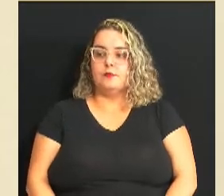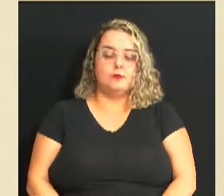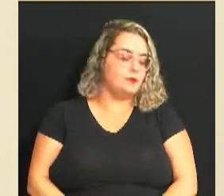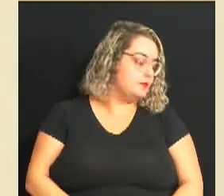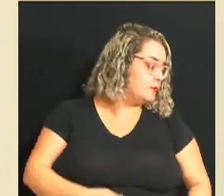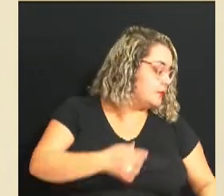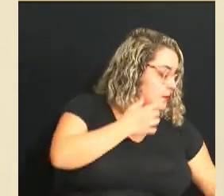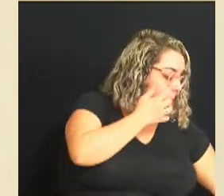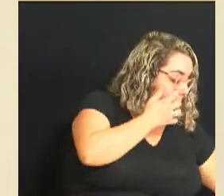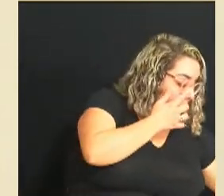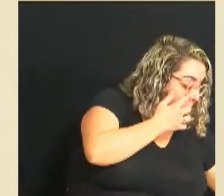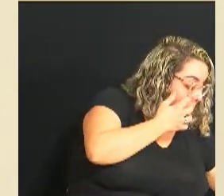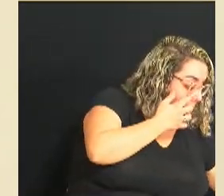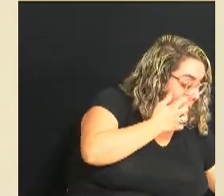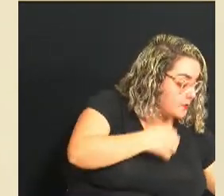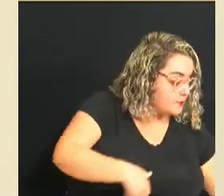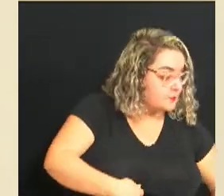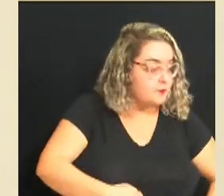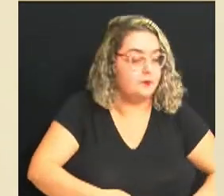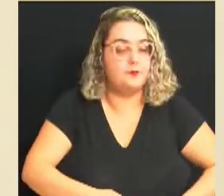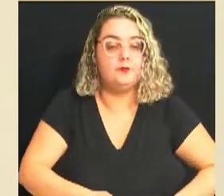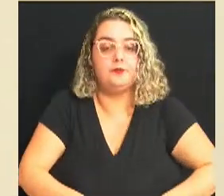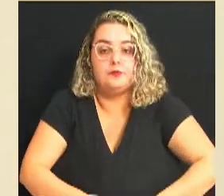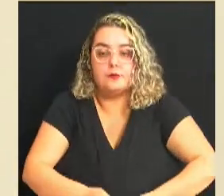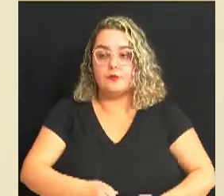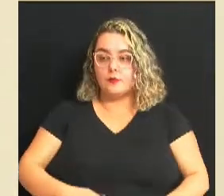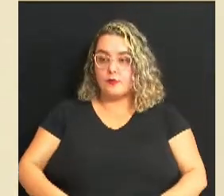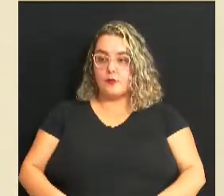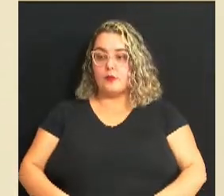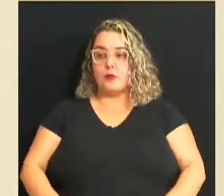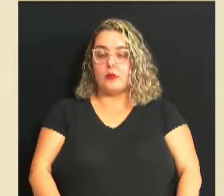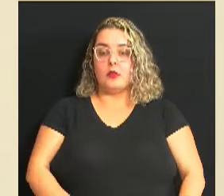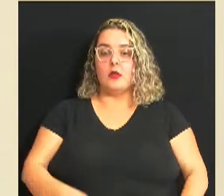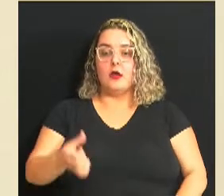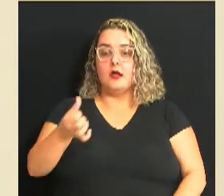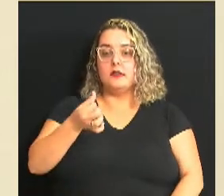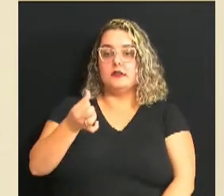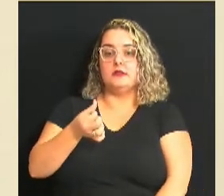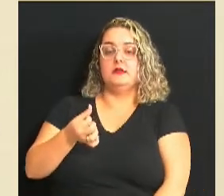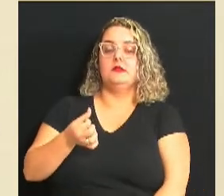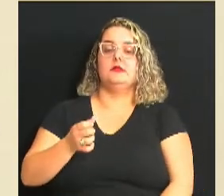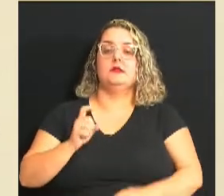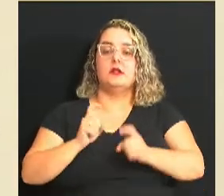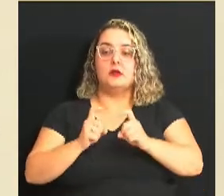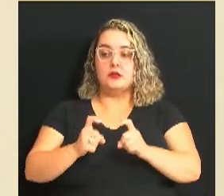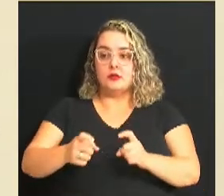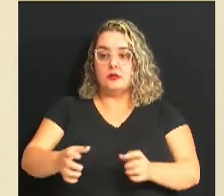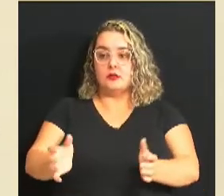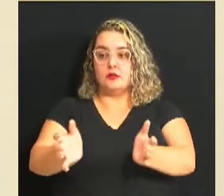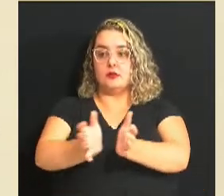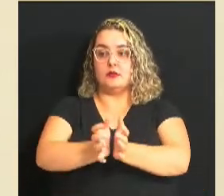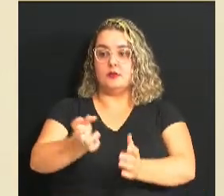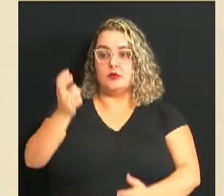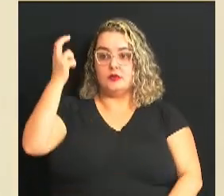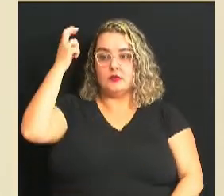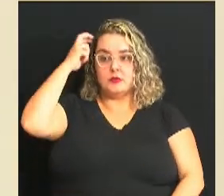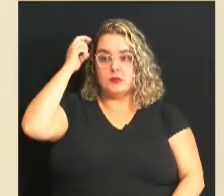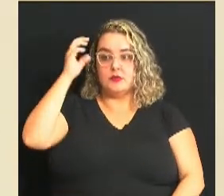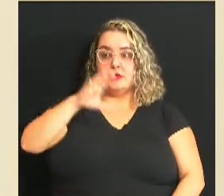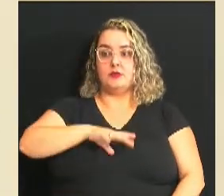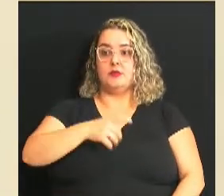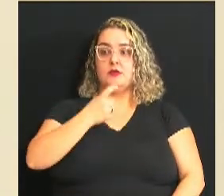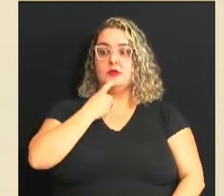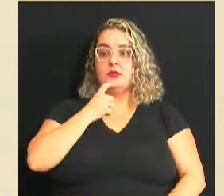da Comissão de Cultura da Câmara Municipal aqui de Campinas. E nessa reunião